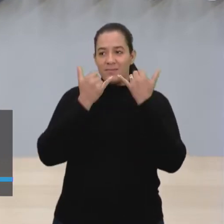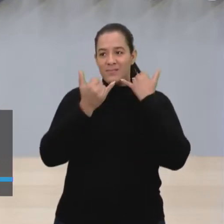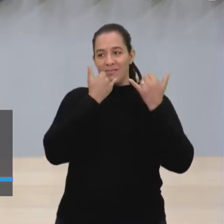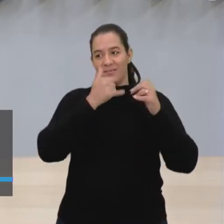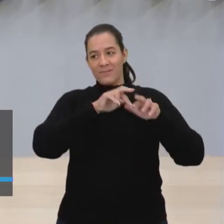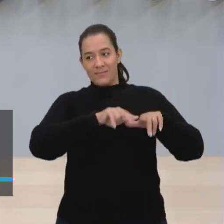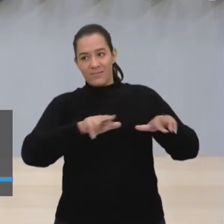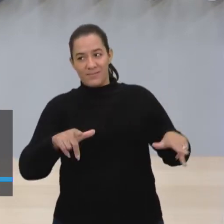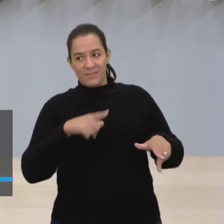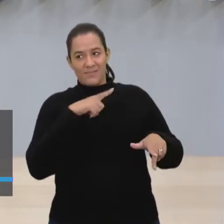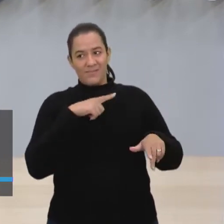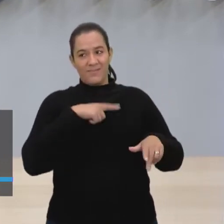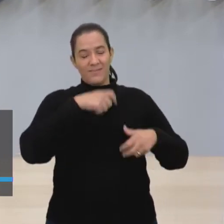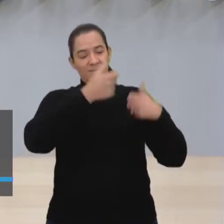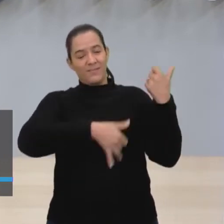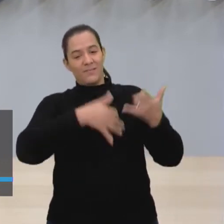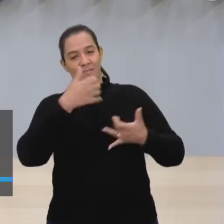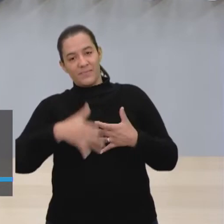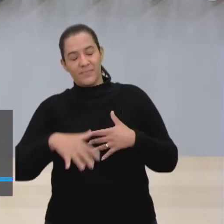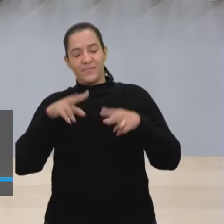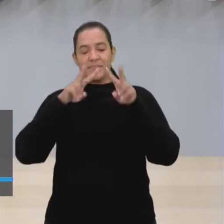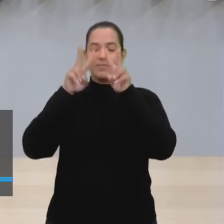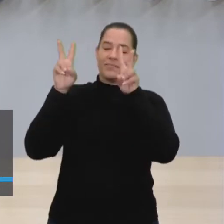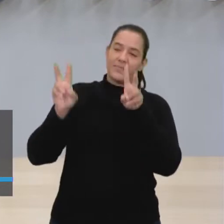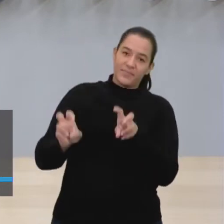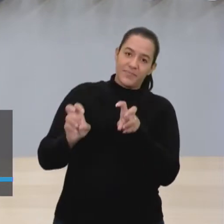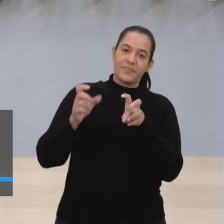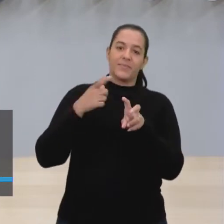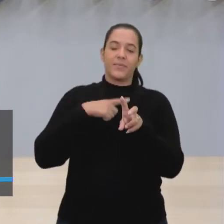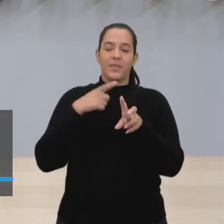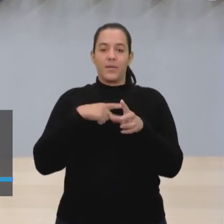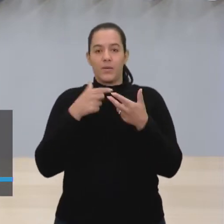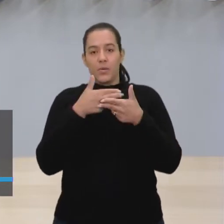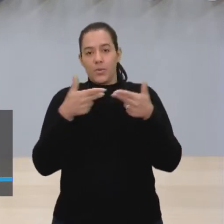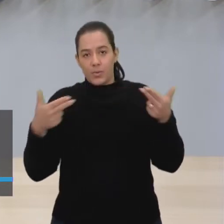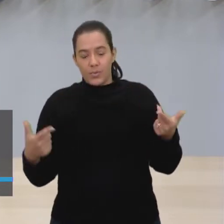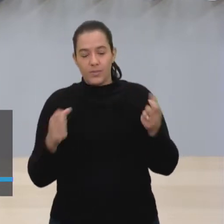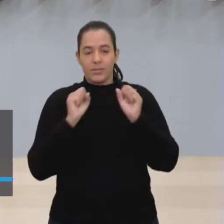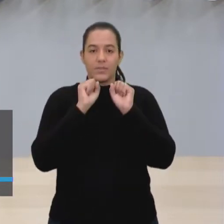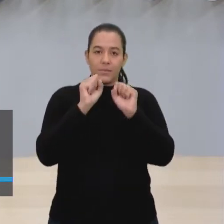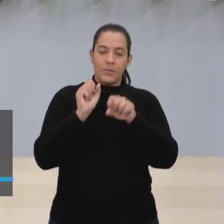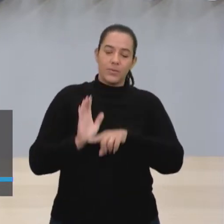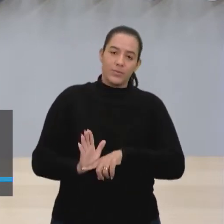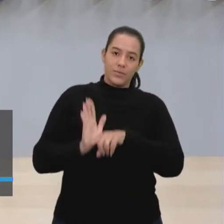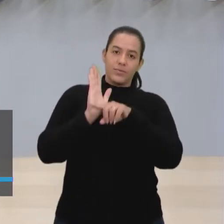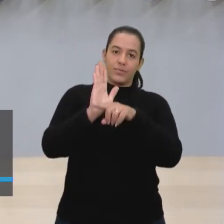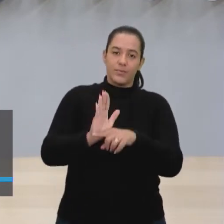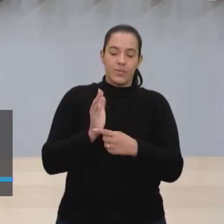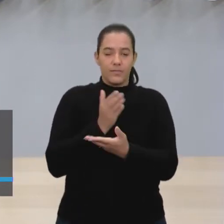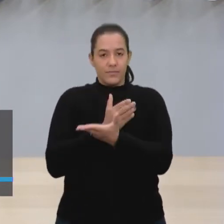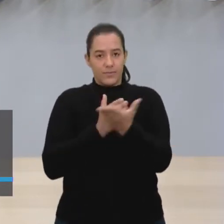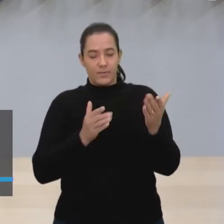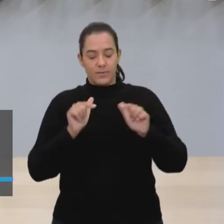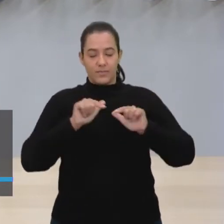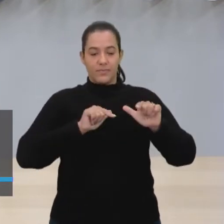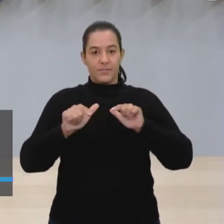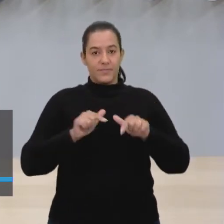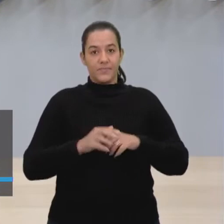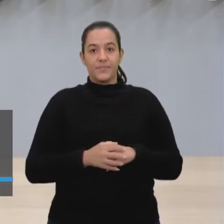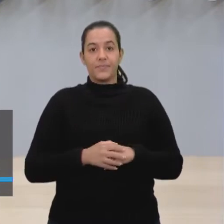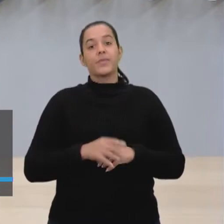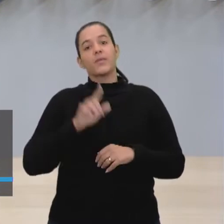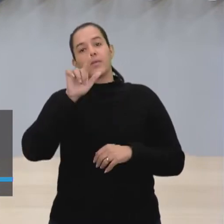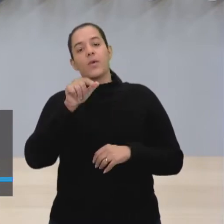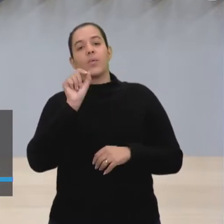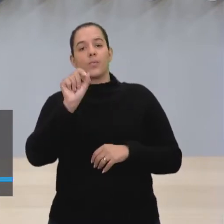vai adentrar aí em temas e elementos que podem colaborar aí com o trabalho de vocês, que é